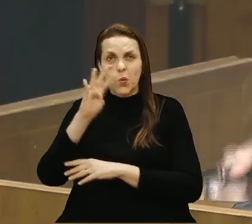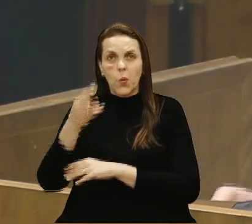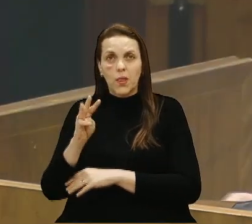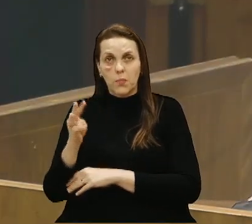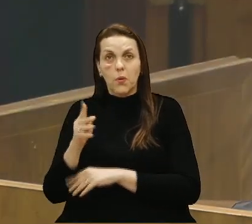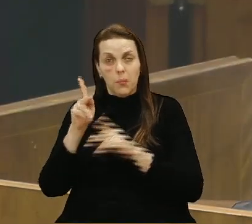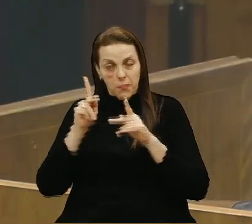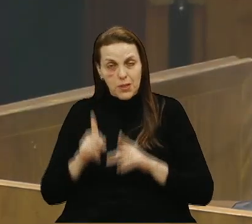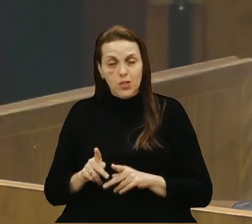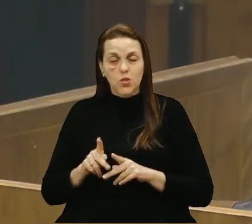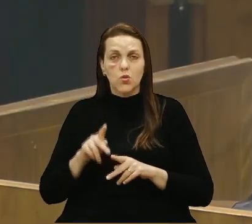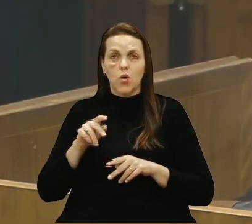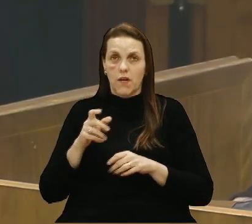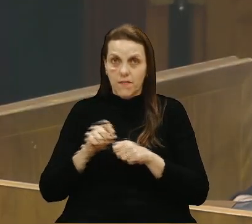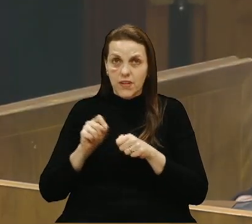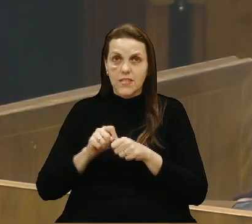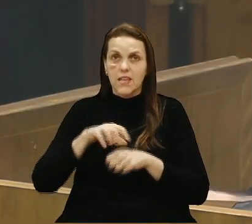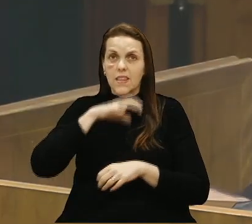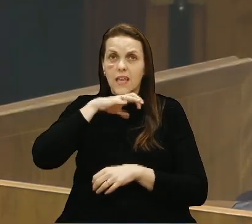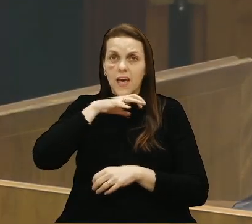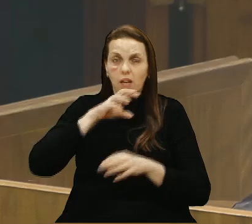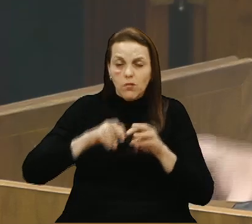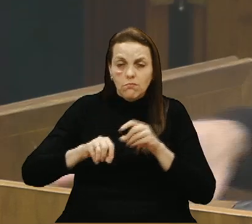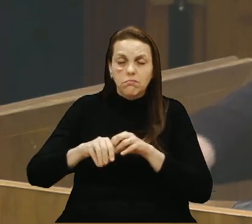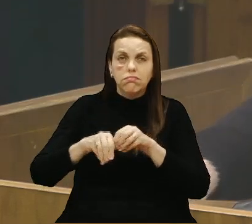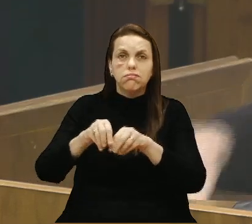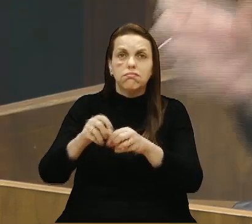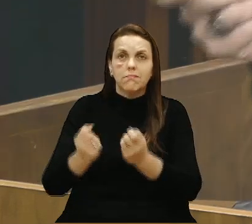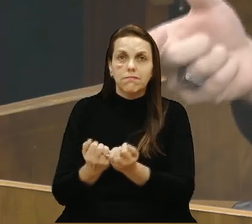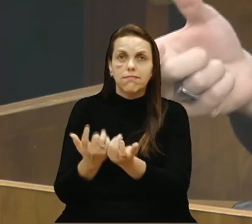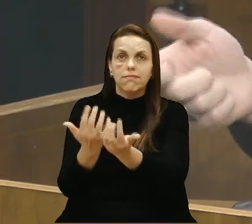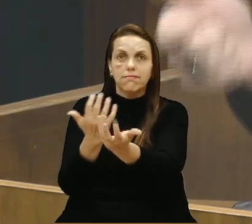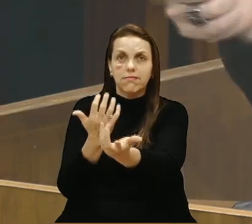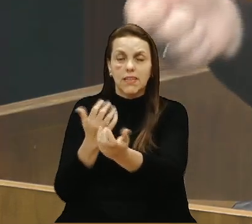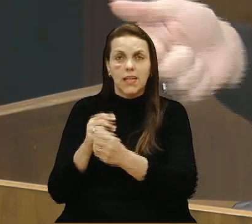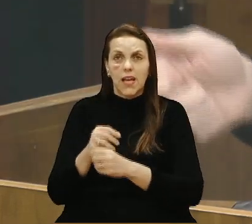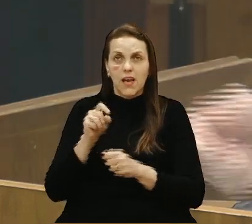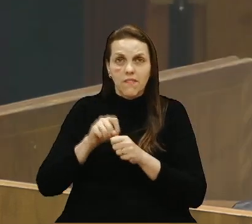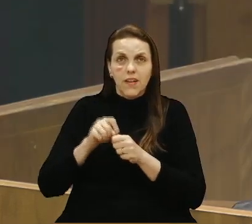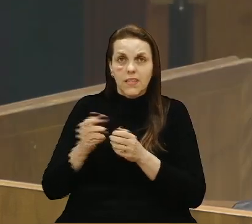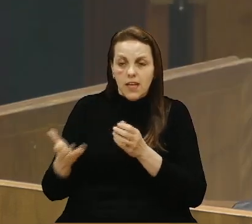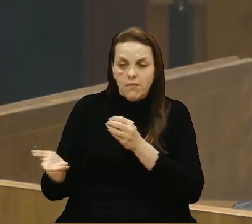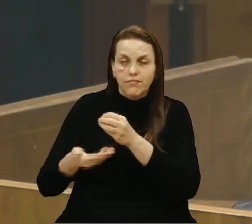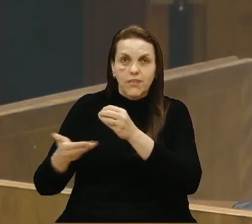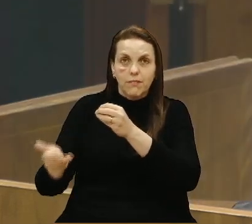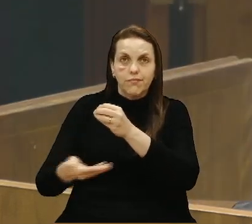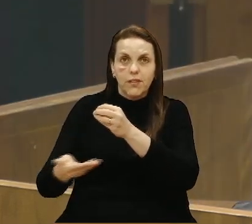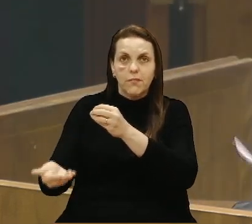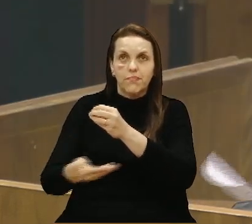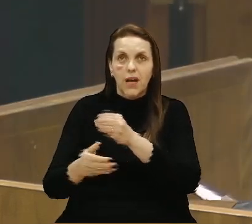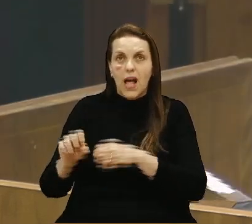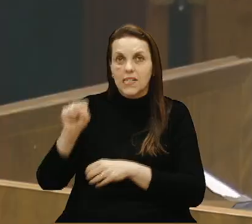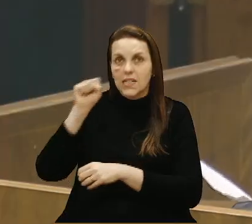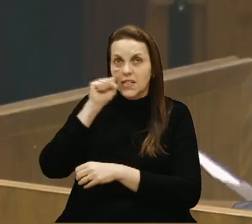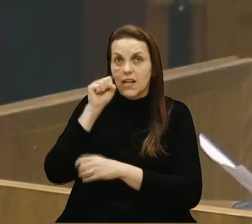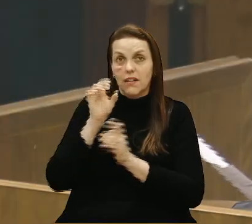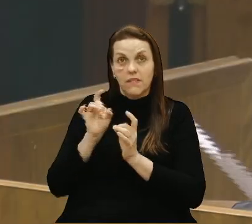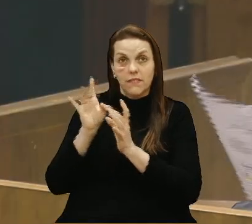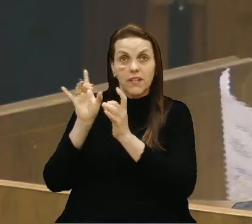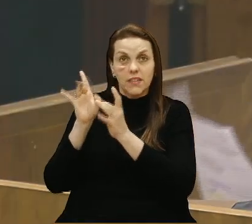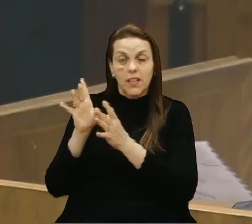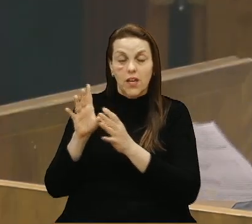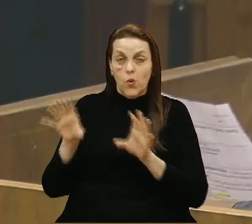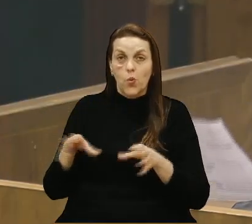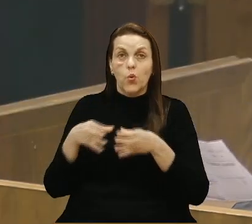produzir nesses terrenos, Fantinel, lá em São Paulo eles fizeram isso, e aí eles pegavam esses produtos, essas verduras, isso aí, e vendiam para o Grupo Pão